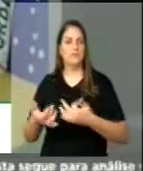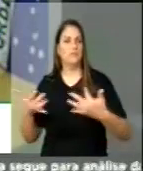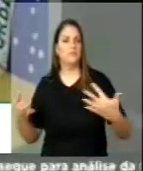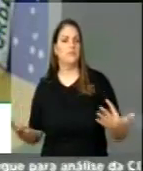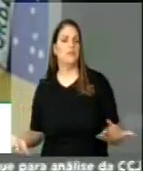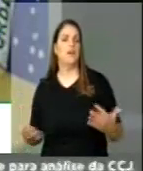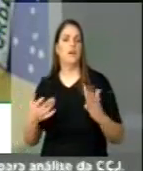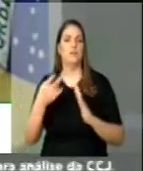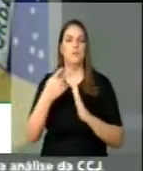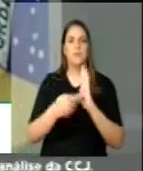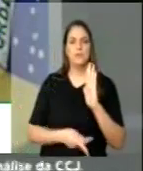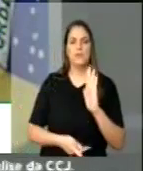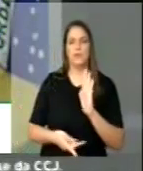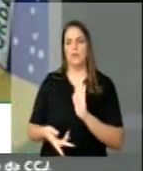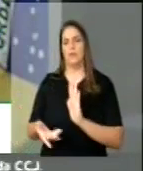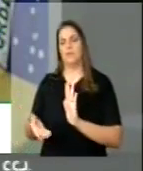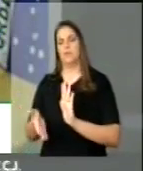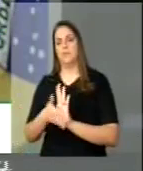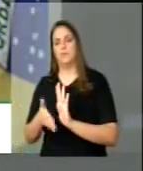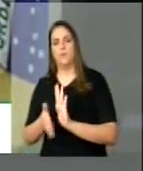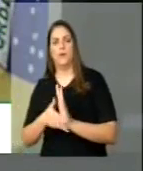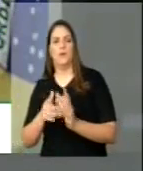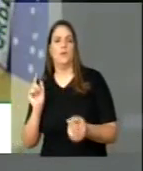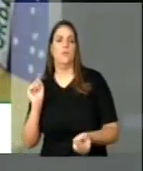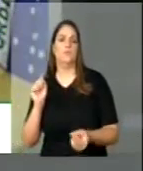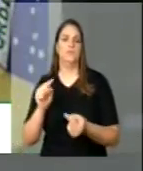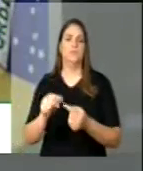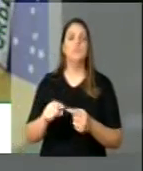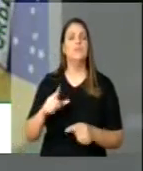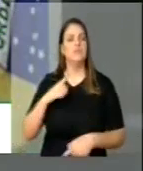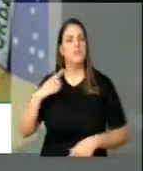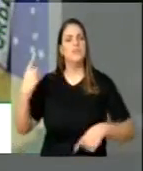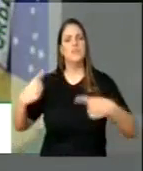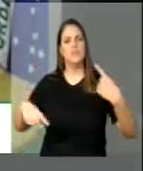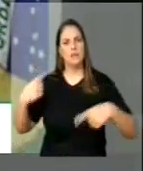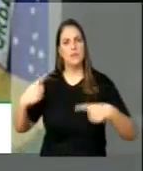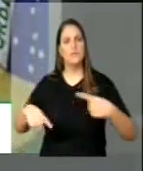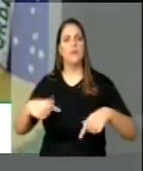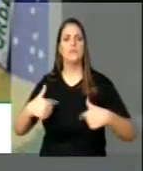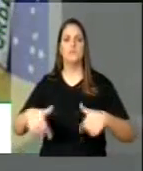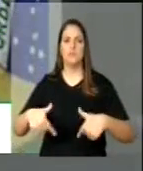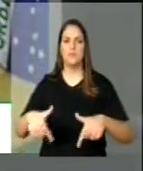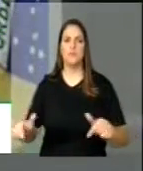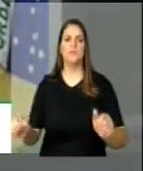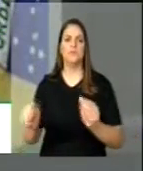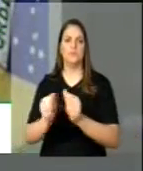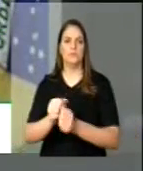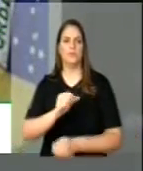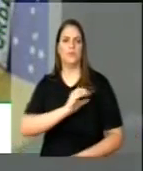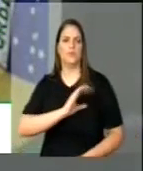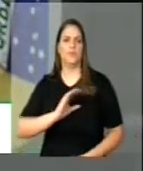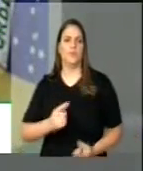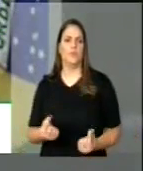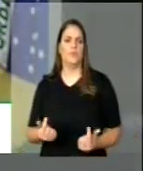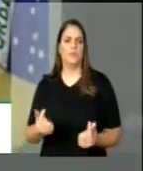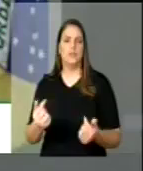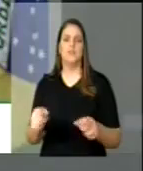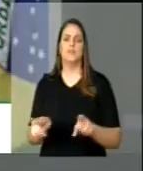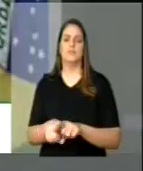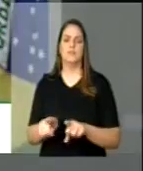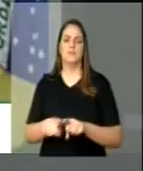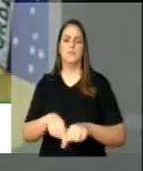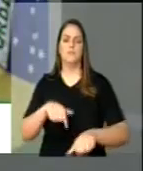projetos, propostas e muitos grandes debates tivemos na Comissão de Finanças, na revisão constitucional